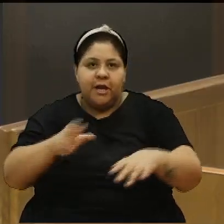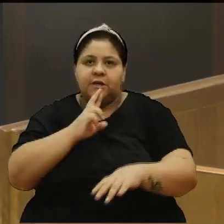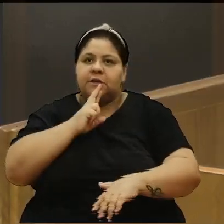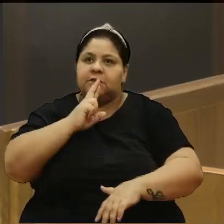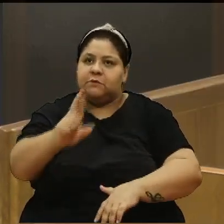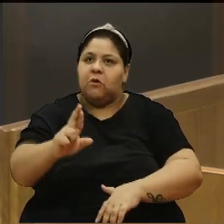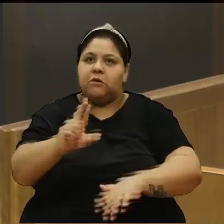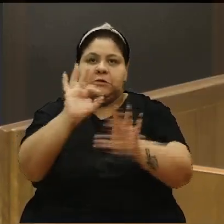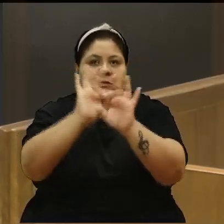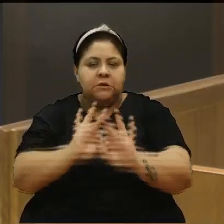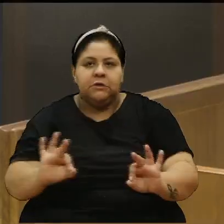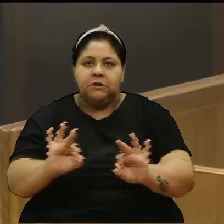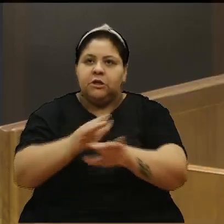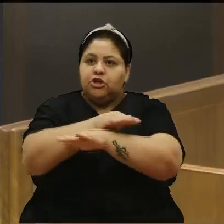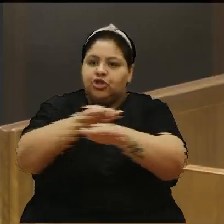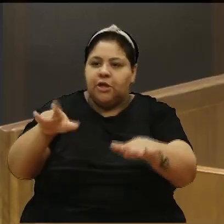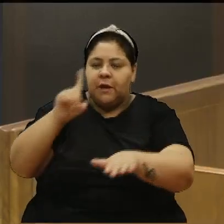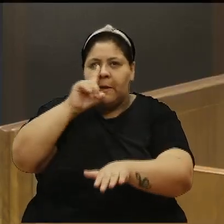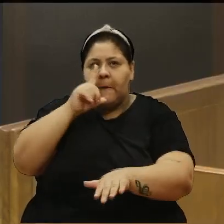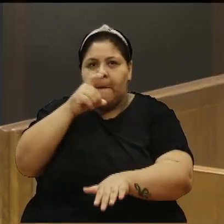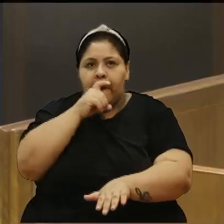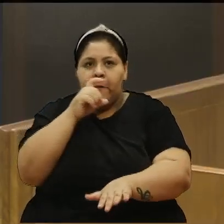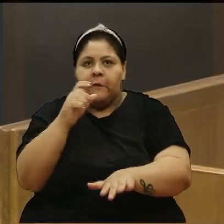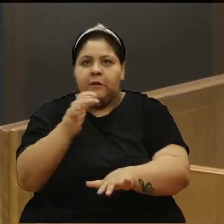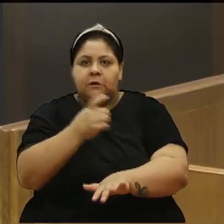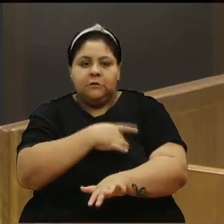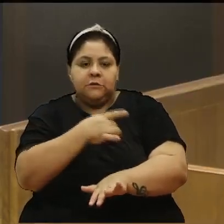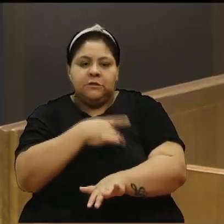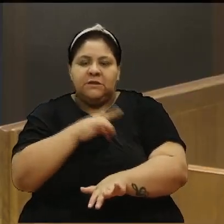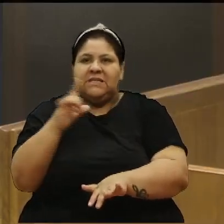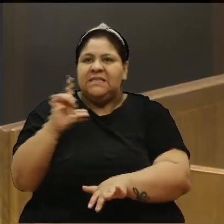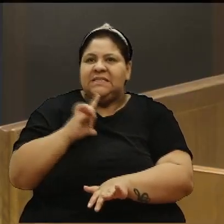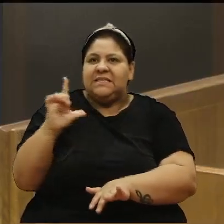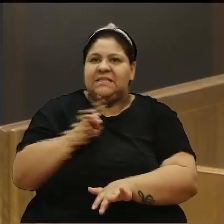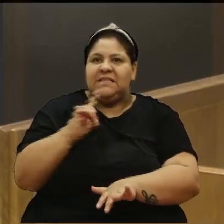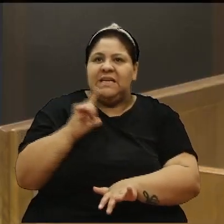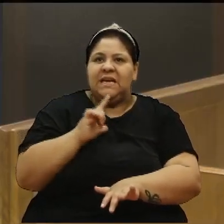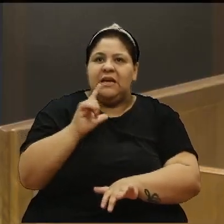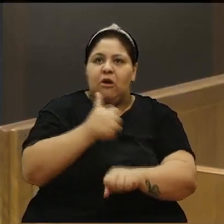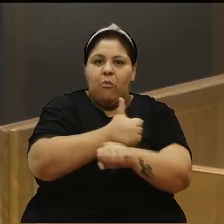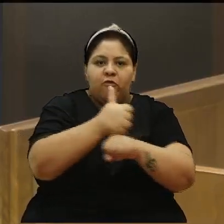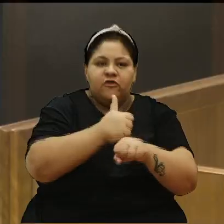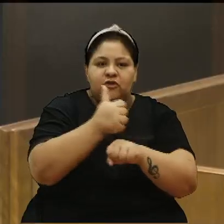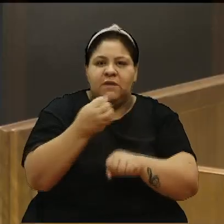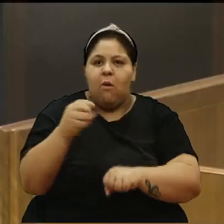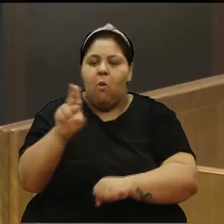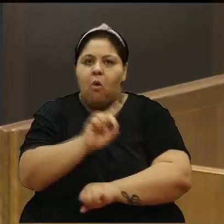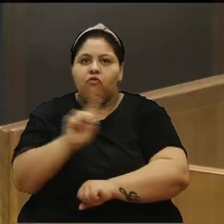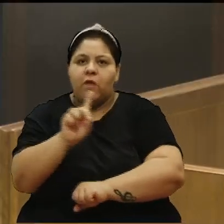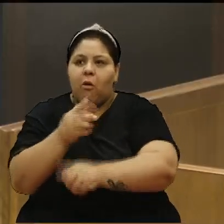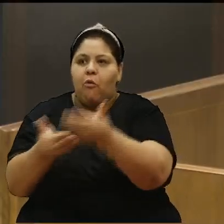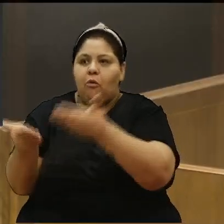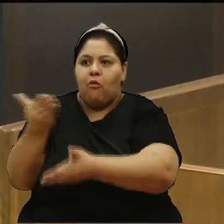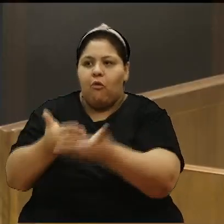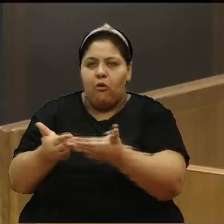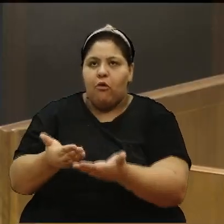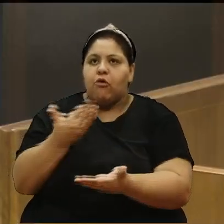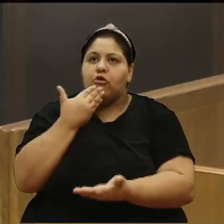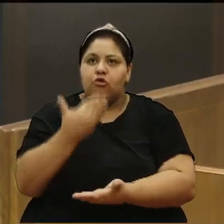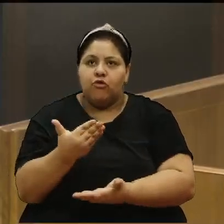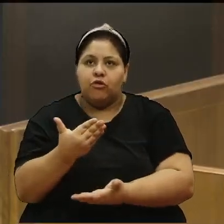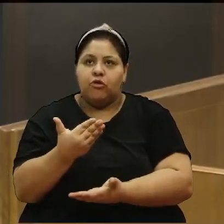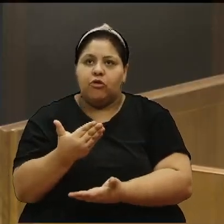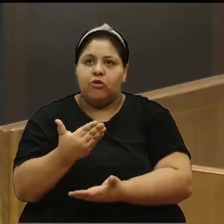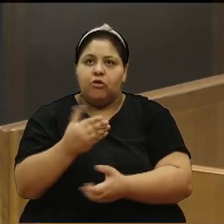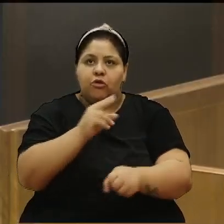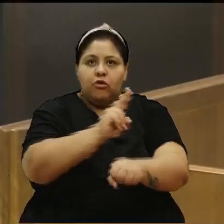deixar mães e pais desesperados se tem monitor ou se não tem monitor. Se o pedido de monitor